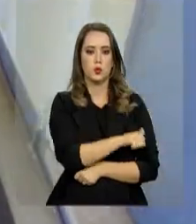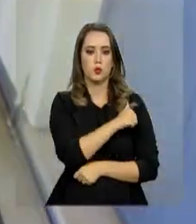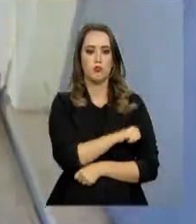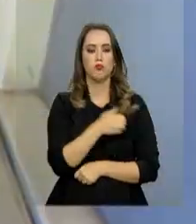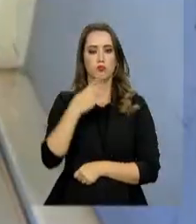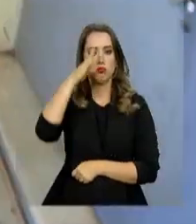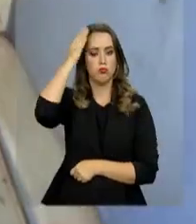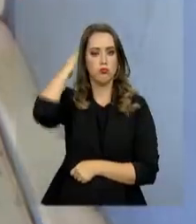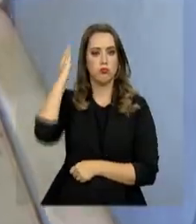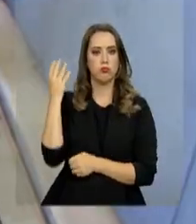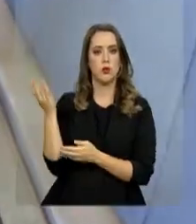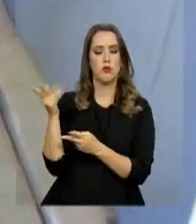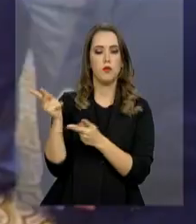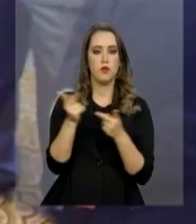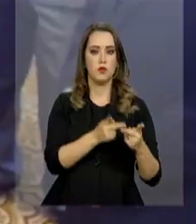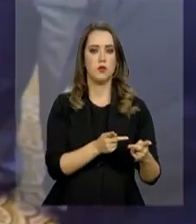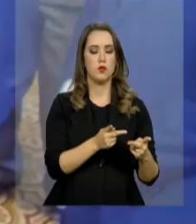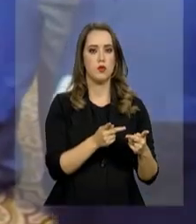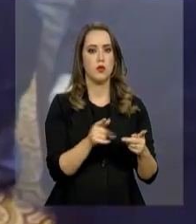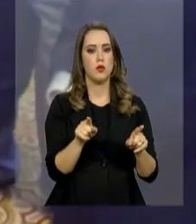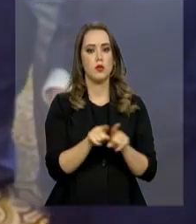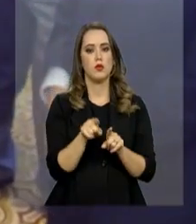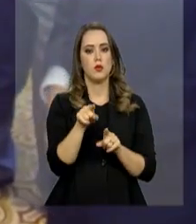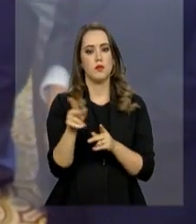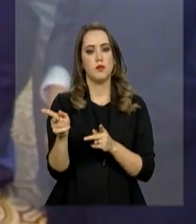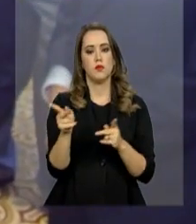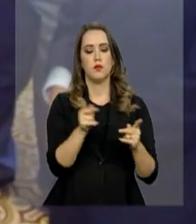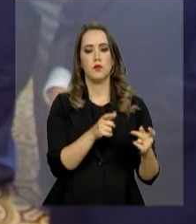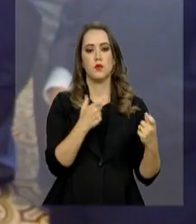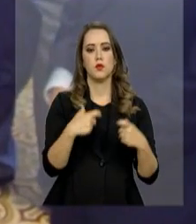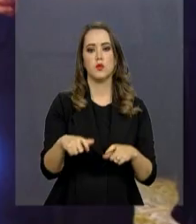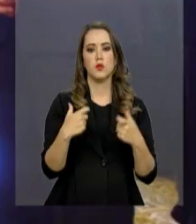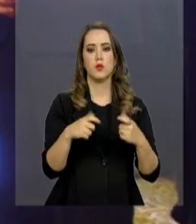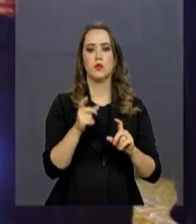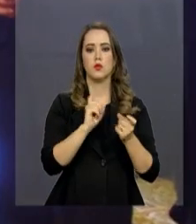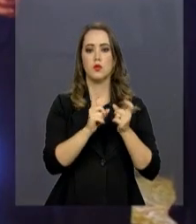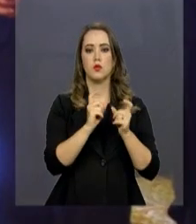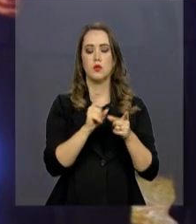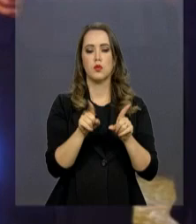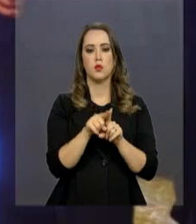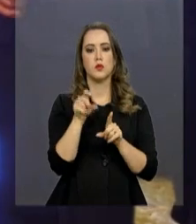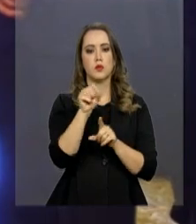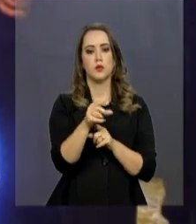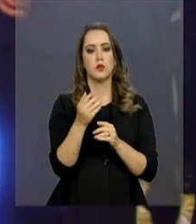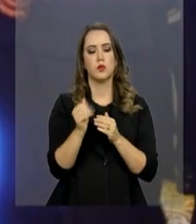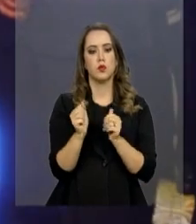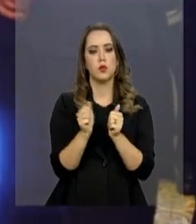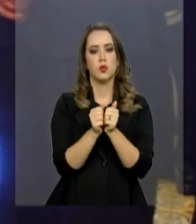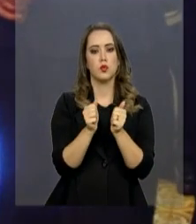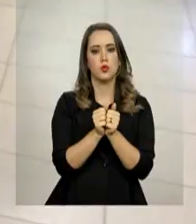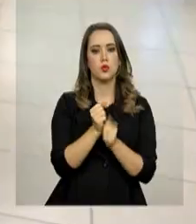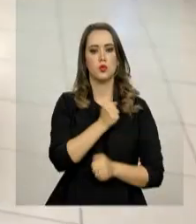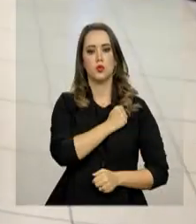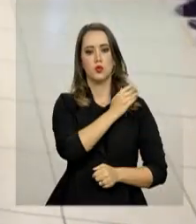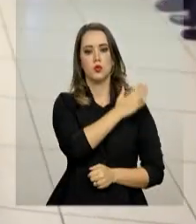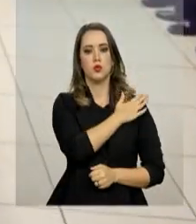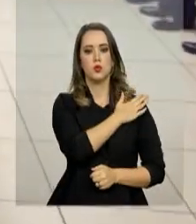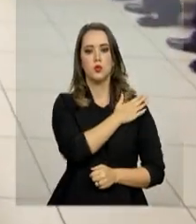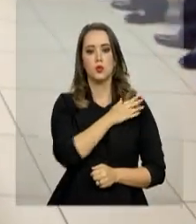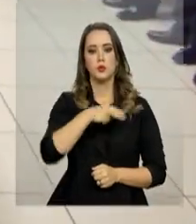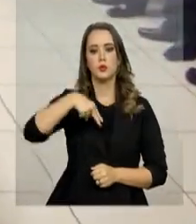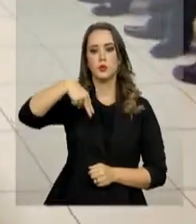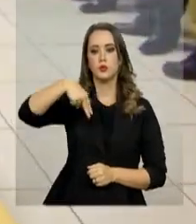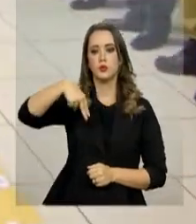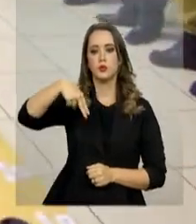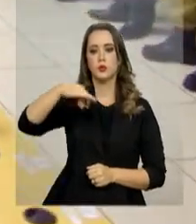as operações em andamento. Ele visitou a central administrativa acompanhado pelo general Braga Neto, responsável